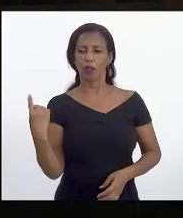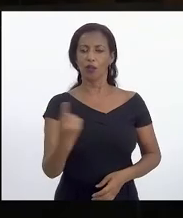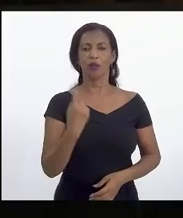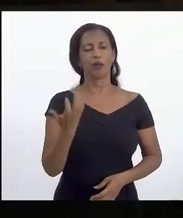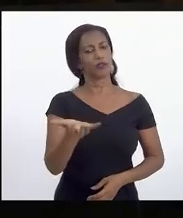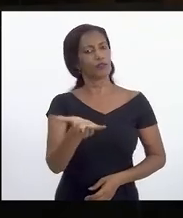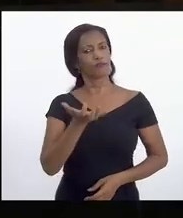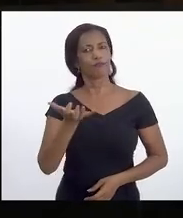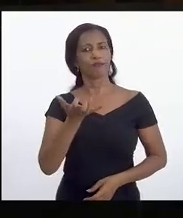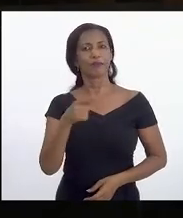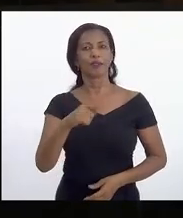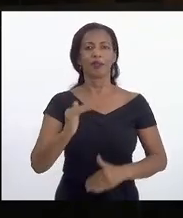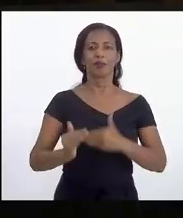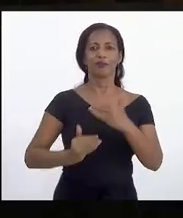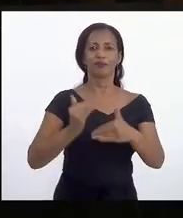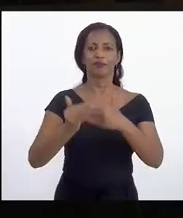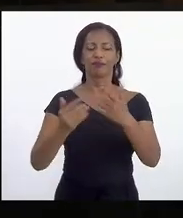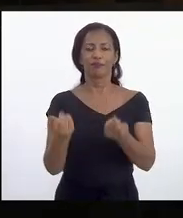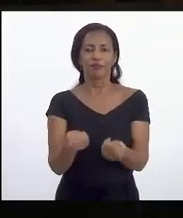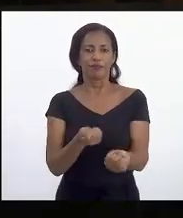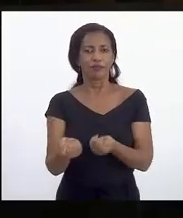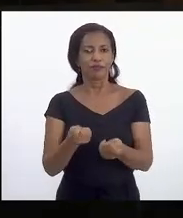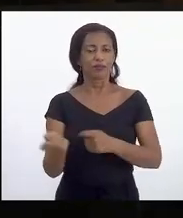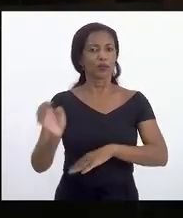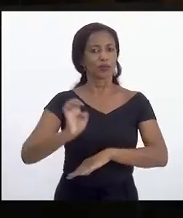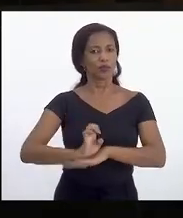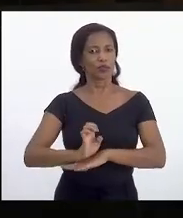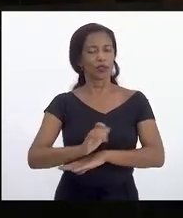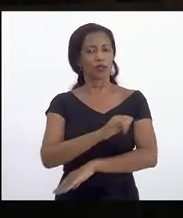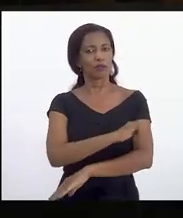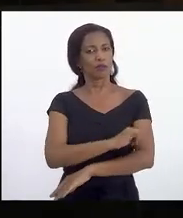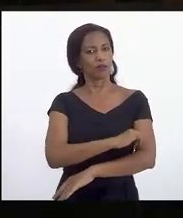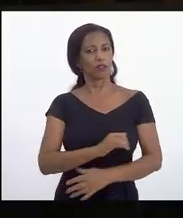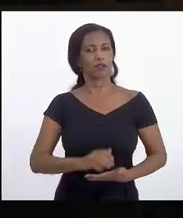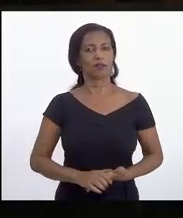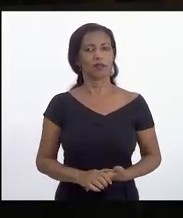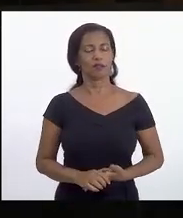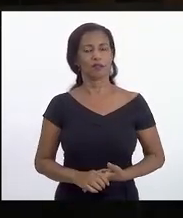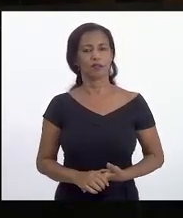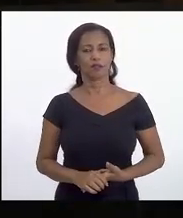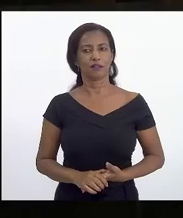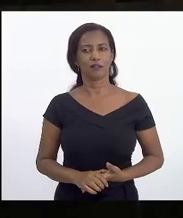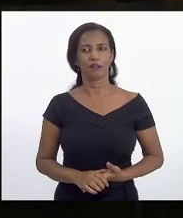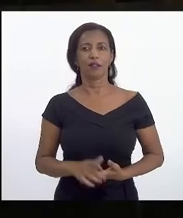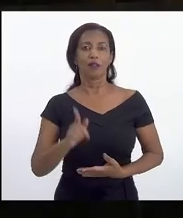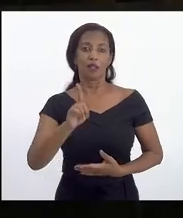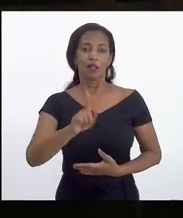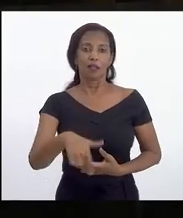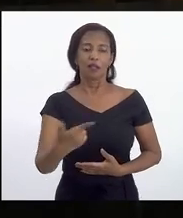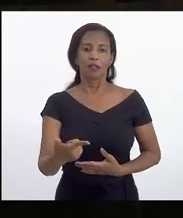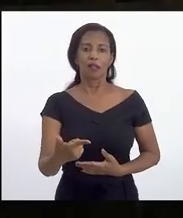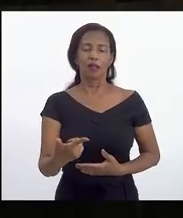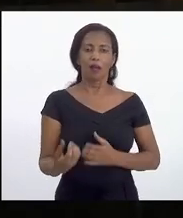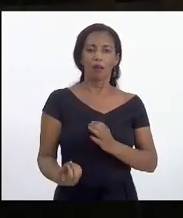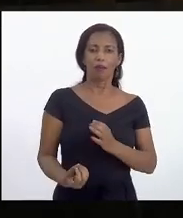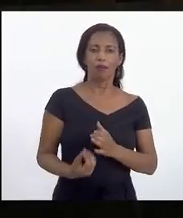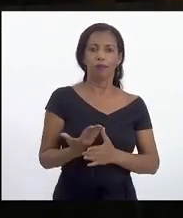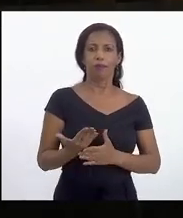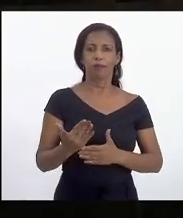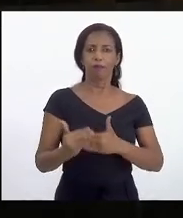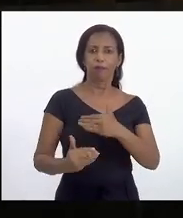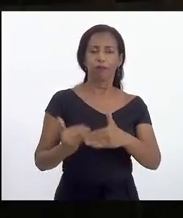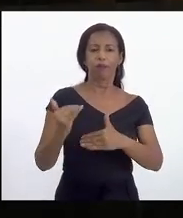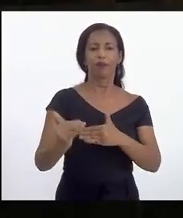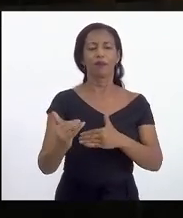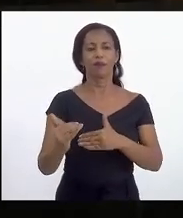que é o desenvolvimento econômico do Estado do Rio de Janeiro que é a promoção e